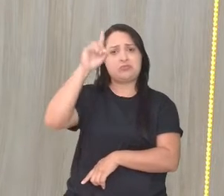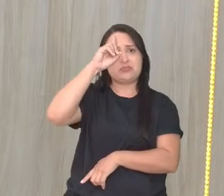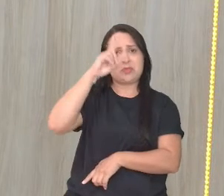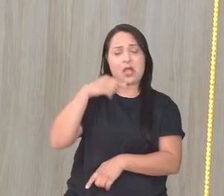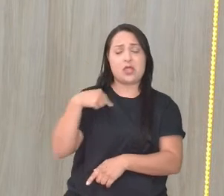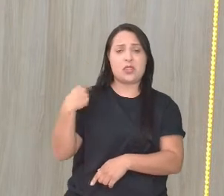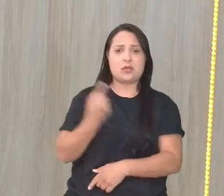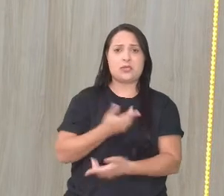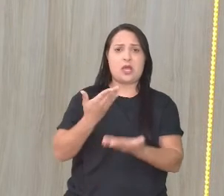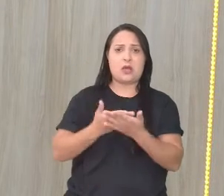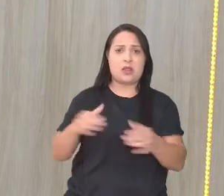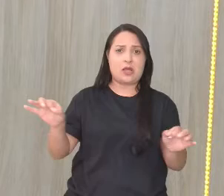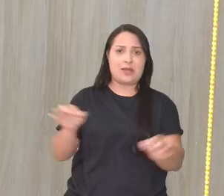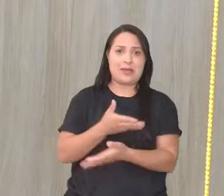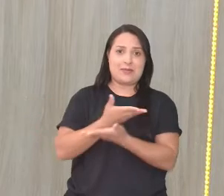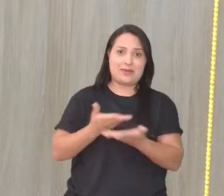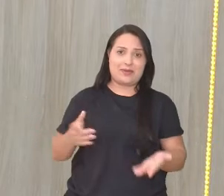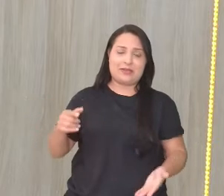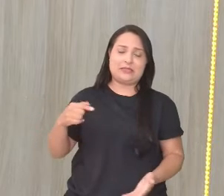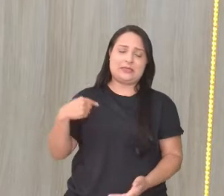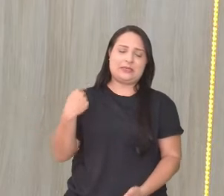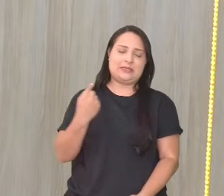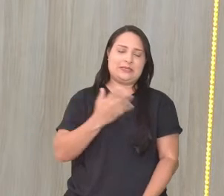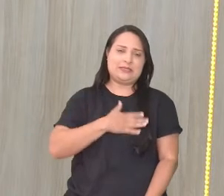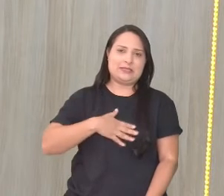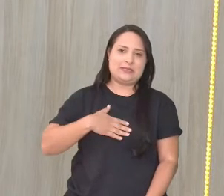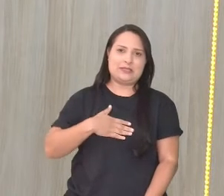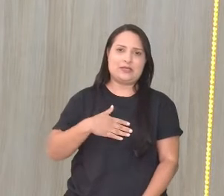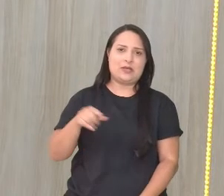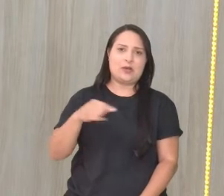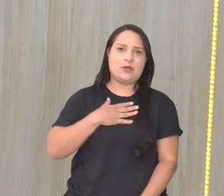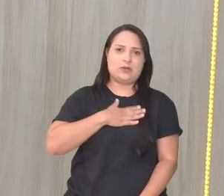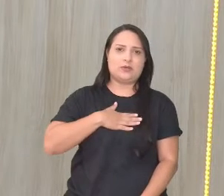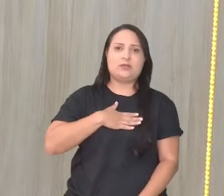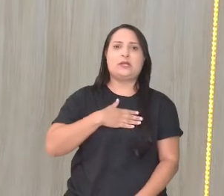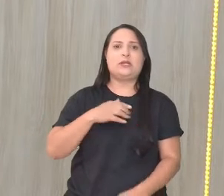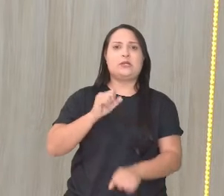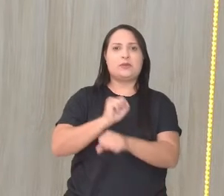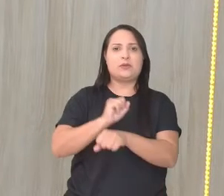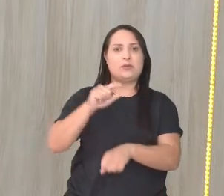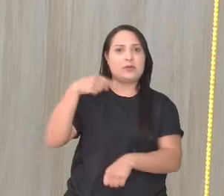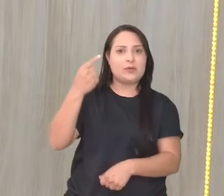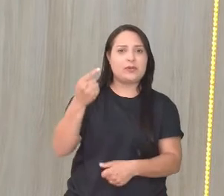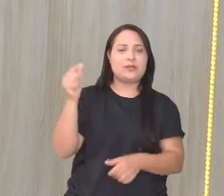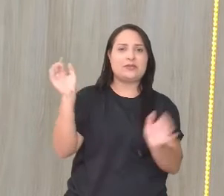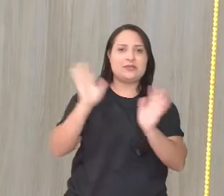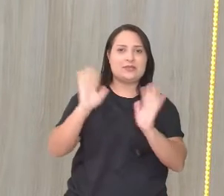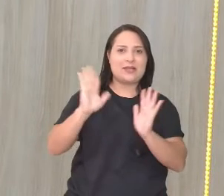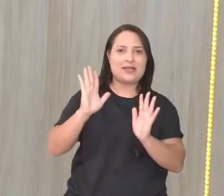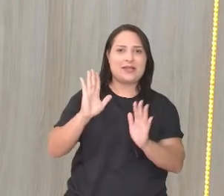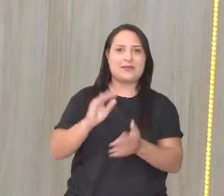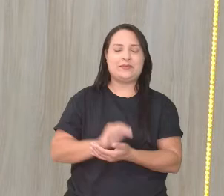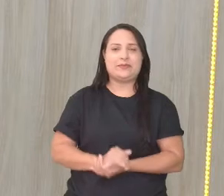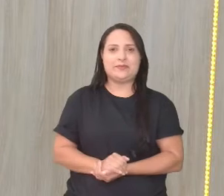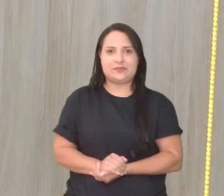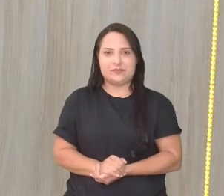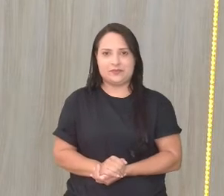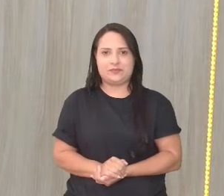aqui, eu espero que vocês tenham gostado. A gente se encontra num próximo momento, tá certo? Um cheiro e até breve.